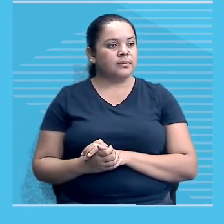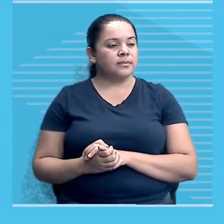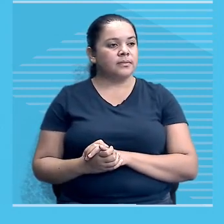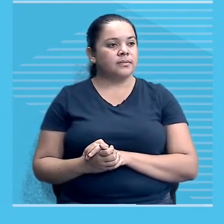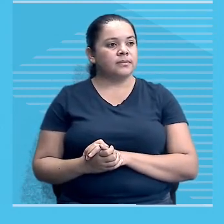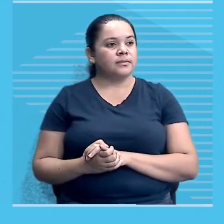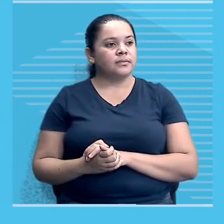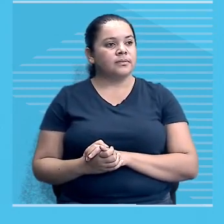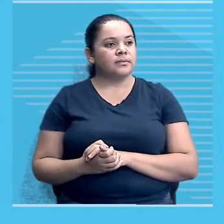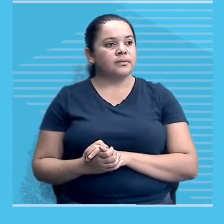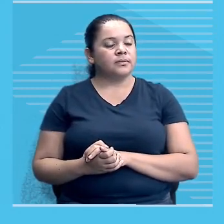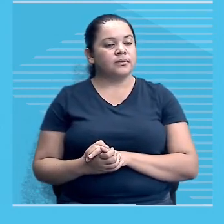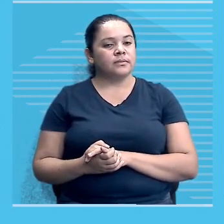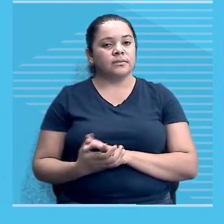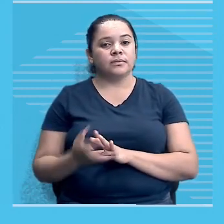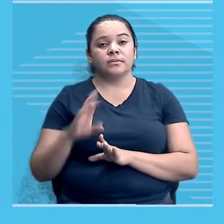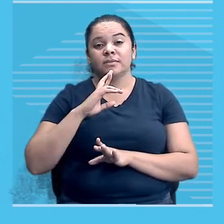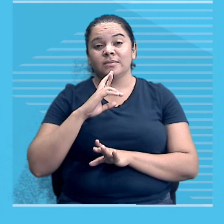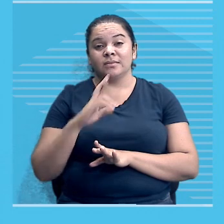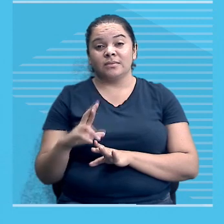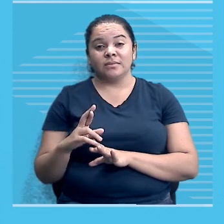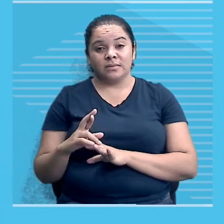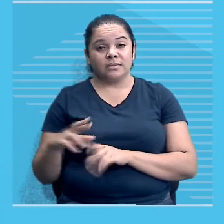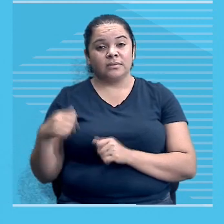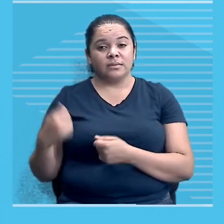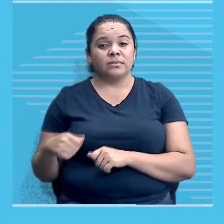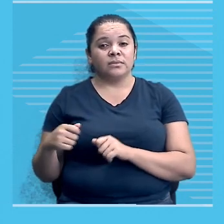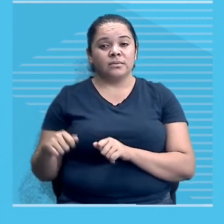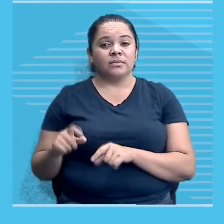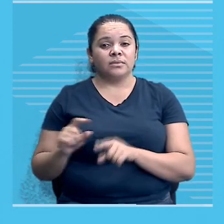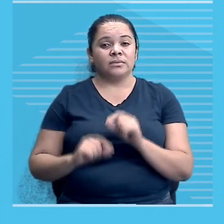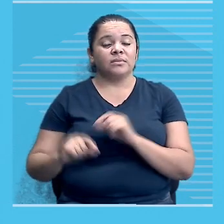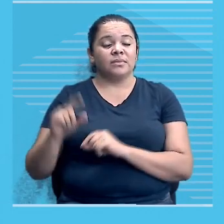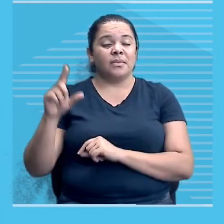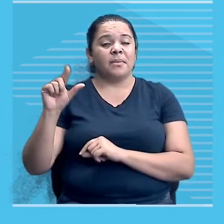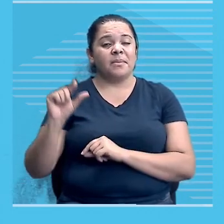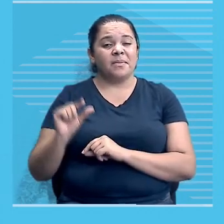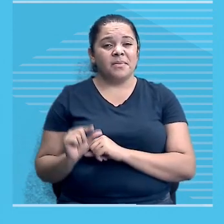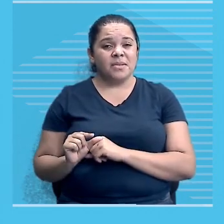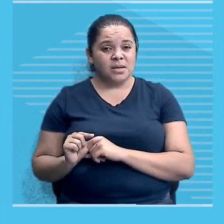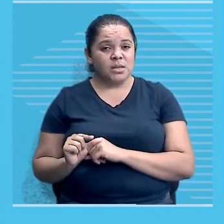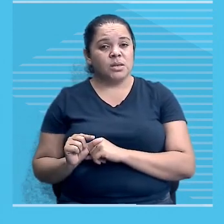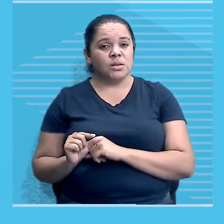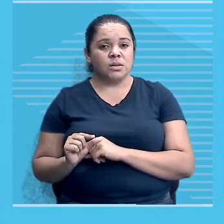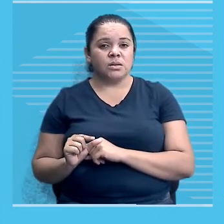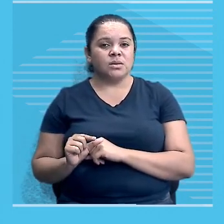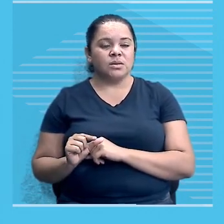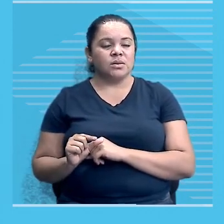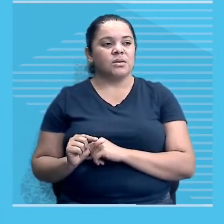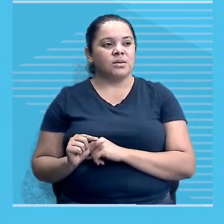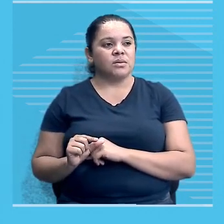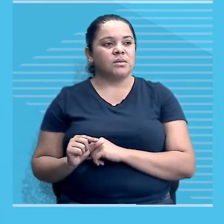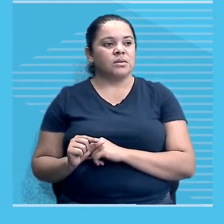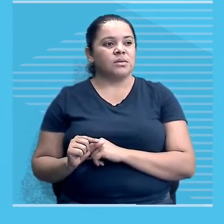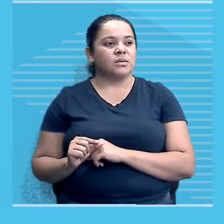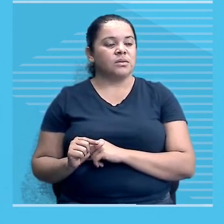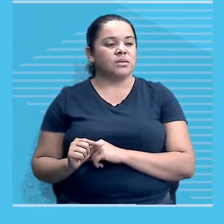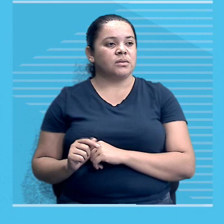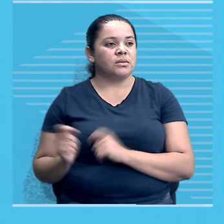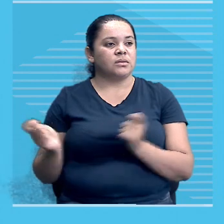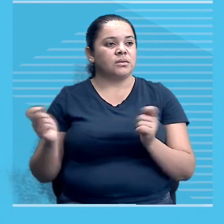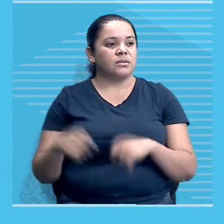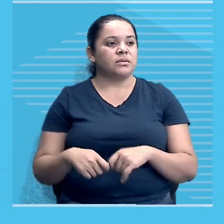uma resposta e essa resposta deve ser a menor possível para que isso seja a menor possível